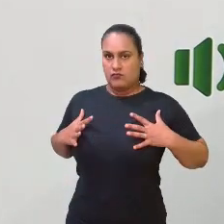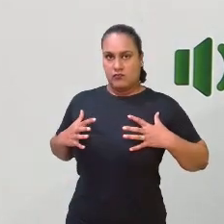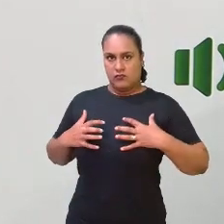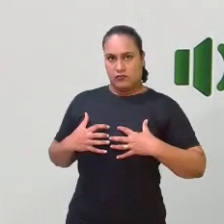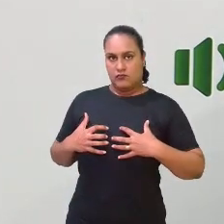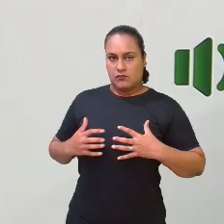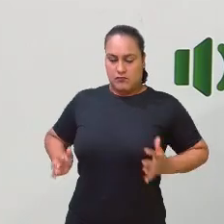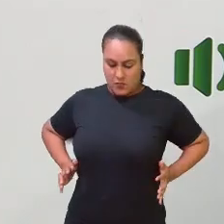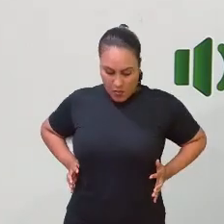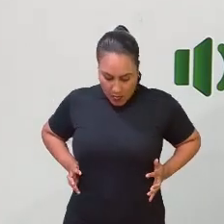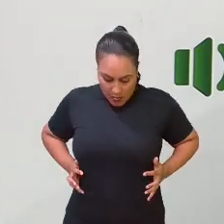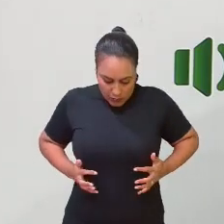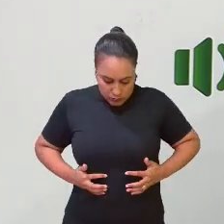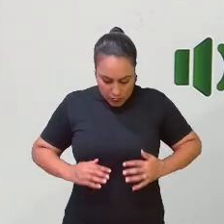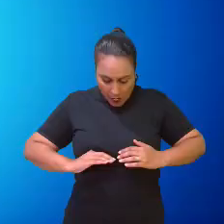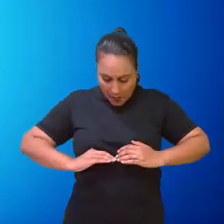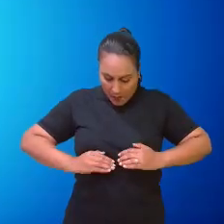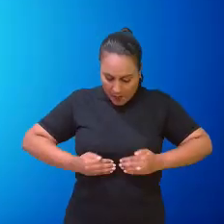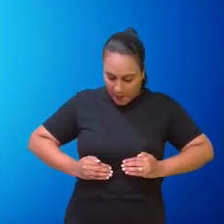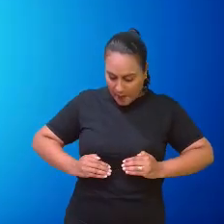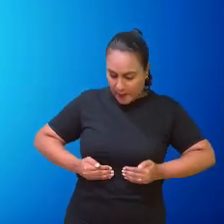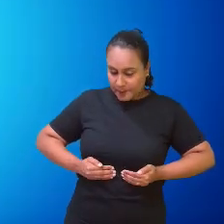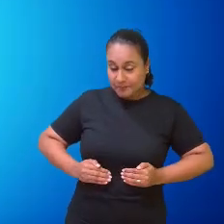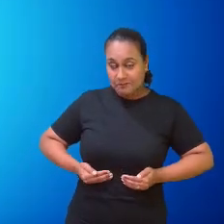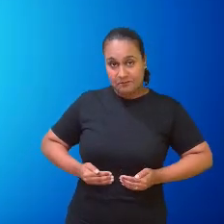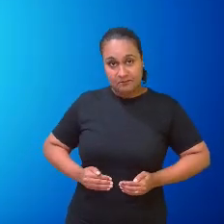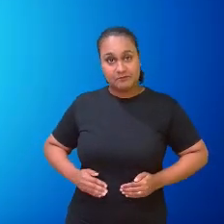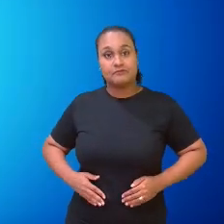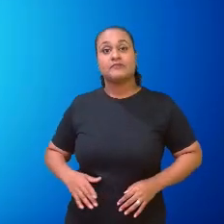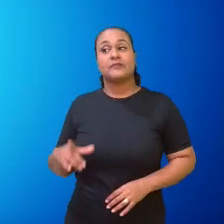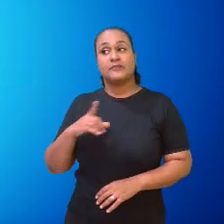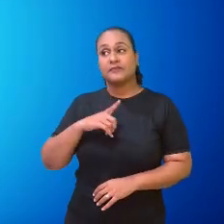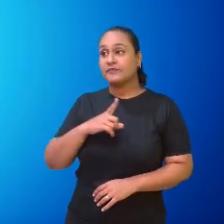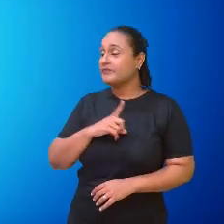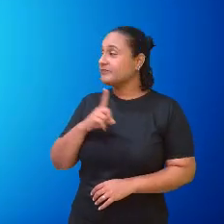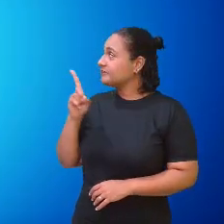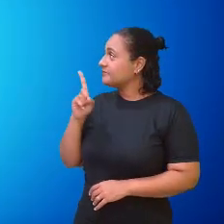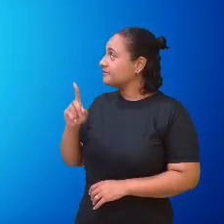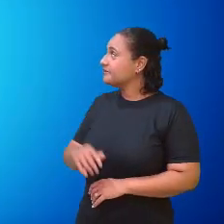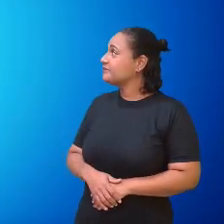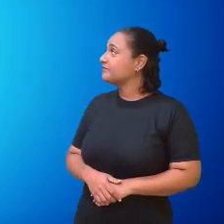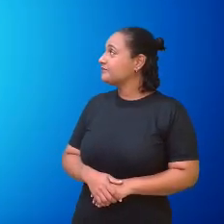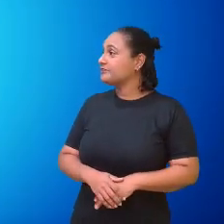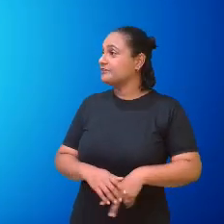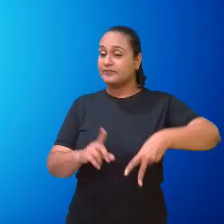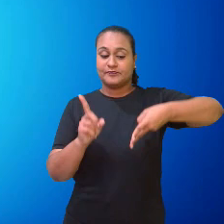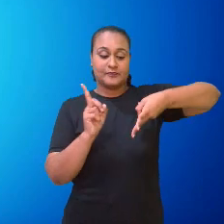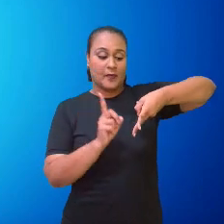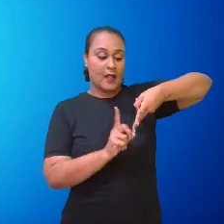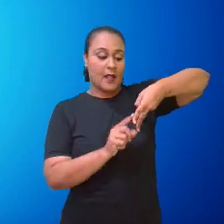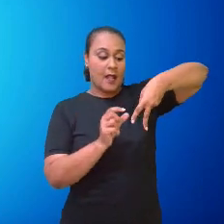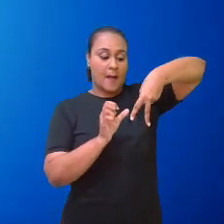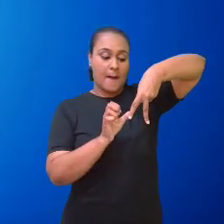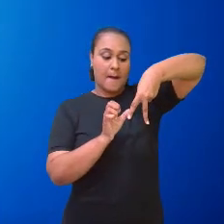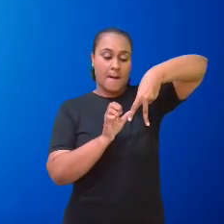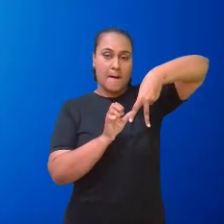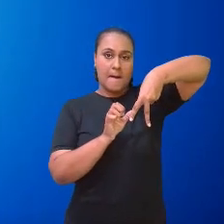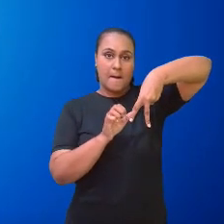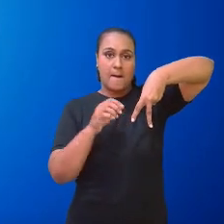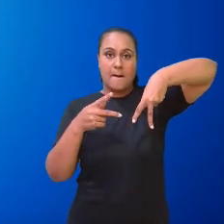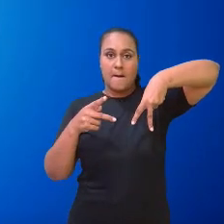músculos abdominais, a gente tem a nossa famosa panturrilha, né? A gente chama de